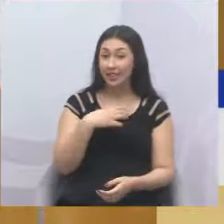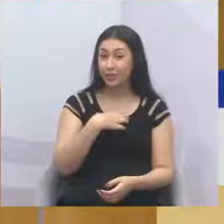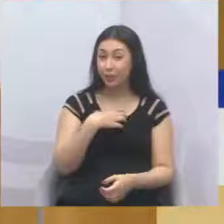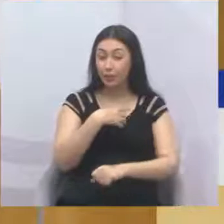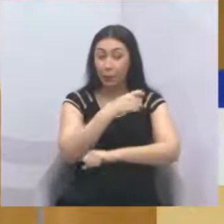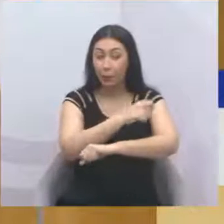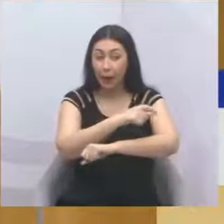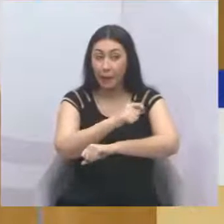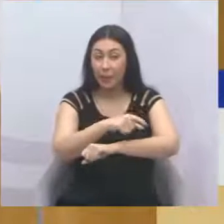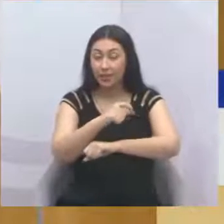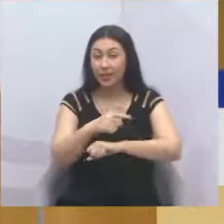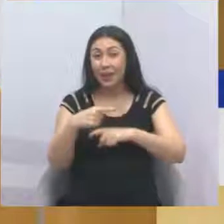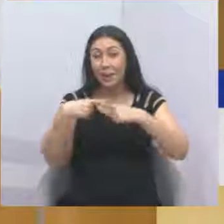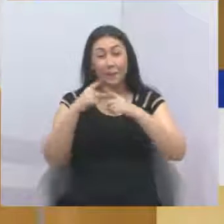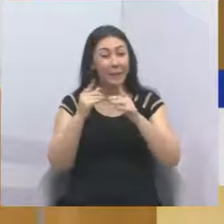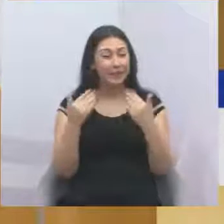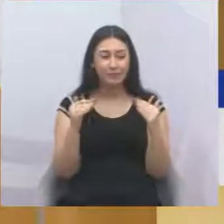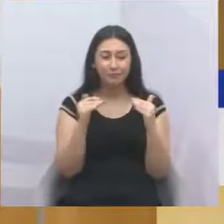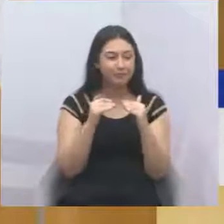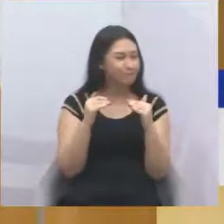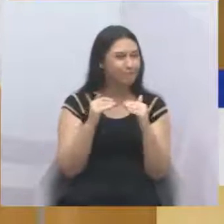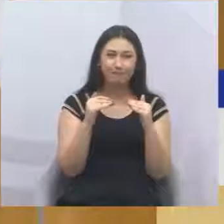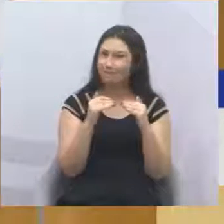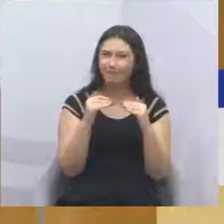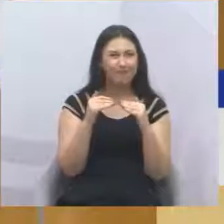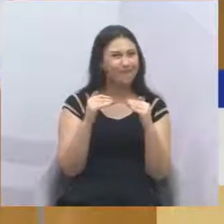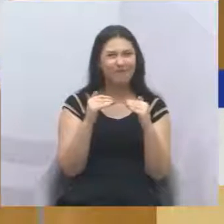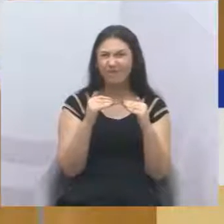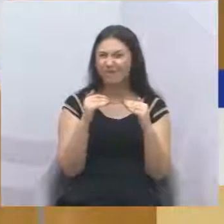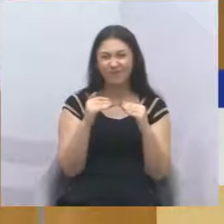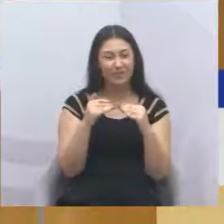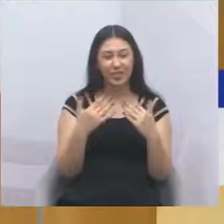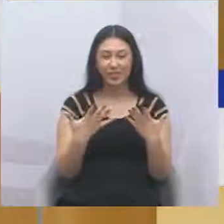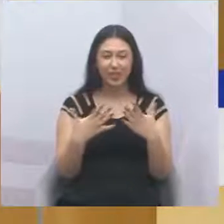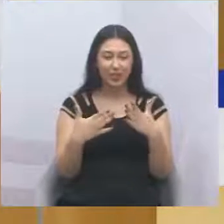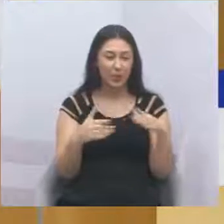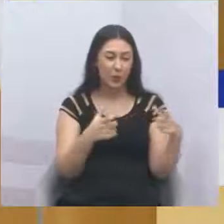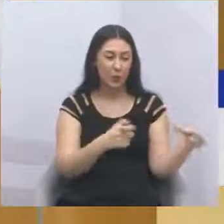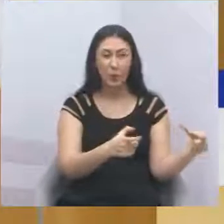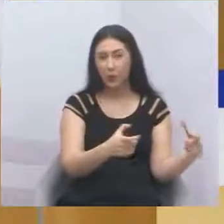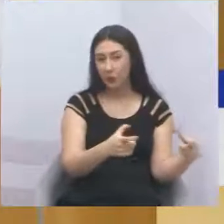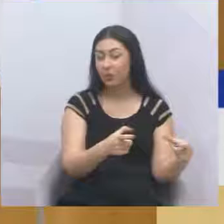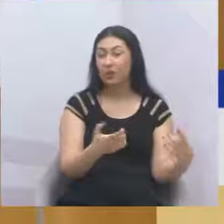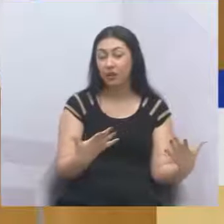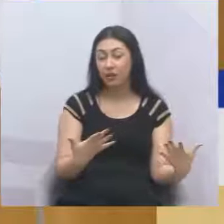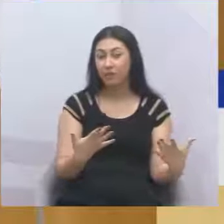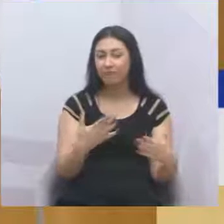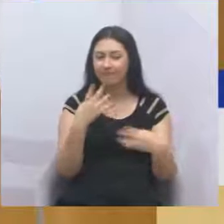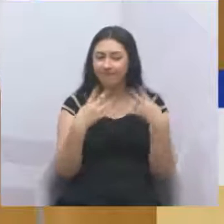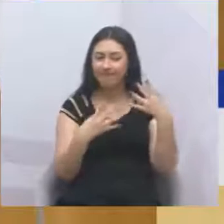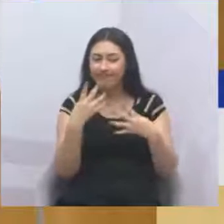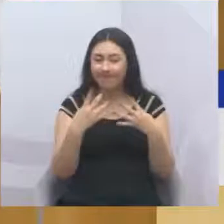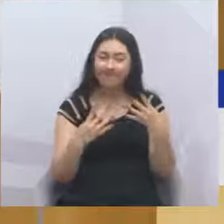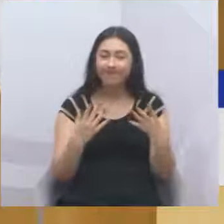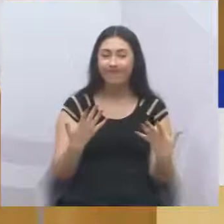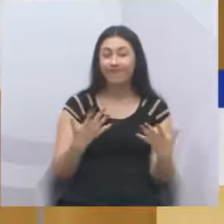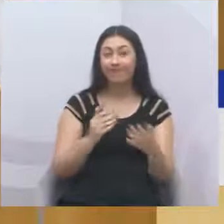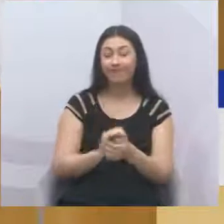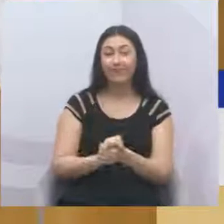plantadas que não são compatíveis com as nossas calçadas, não são